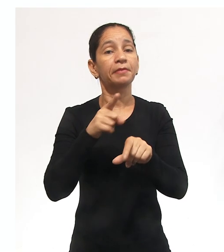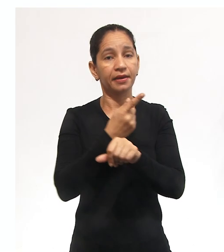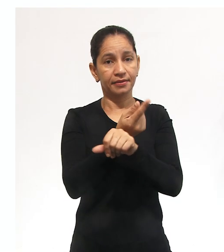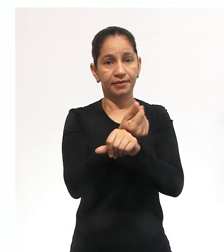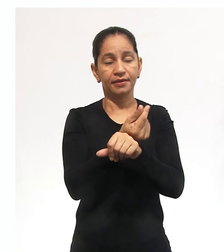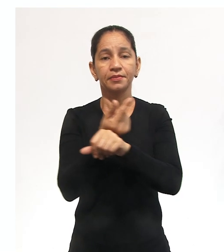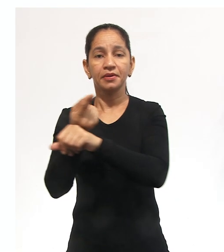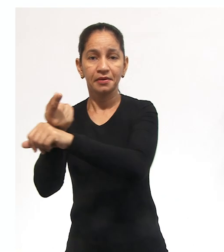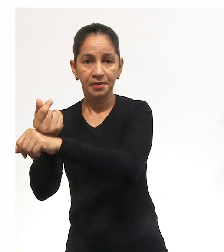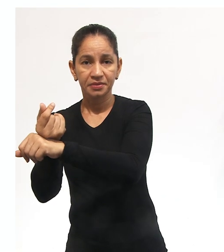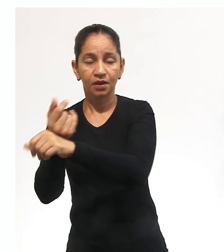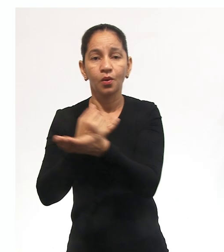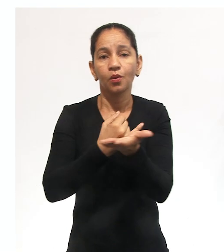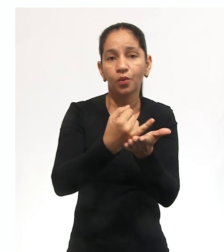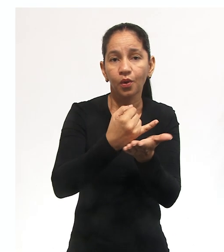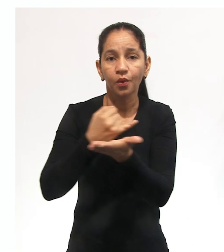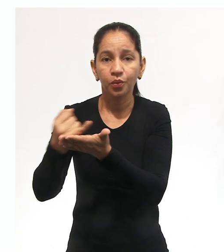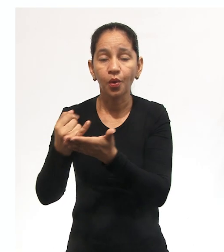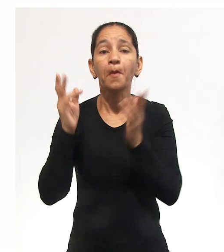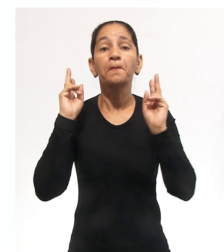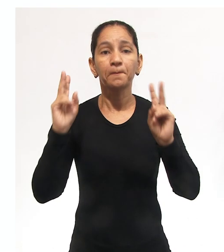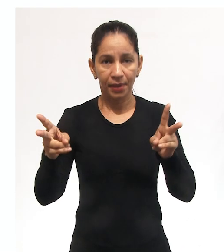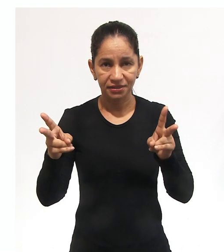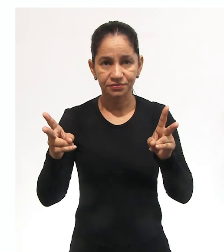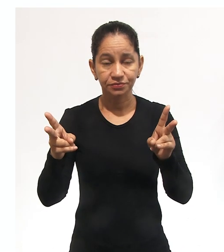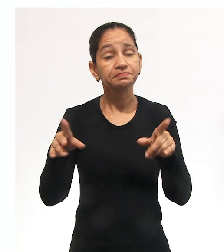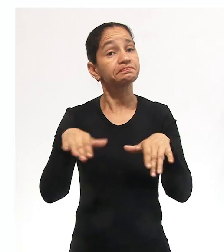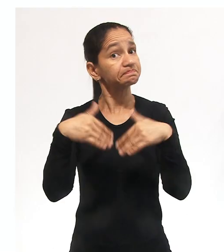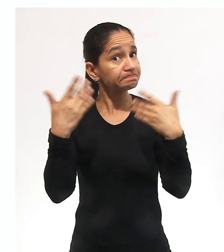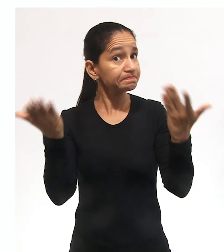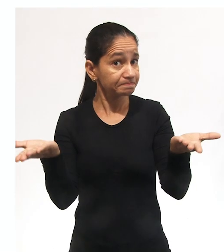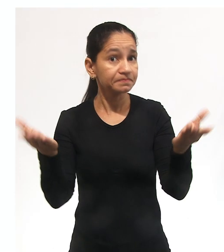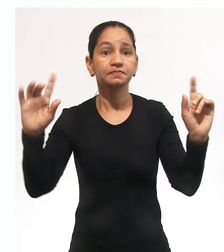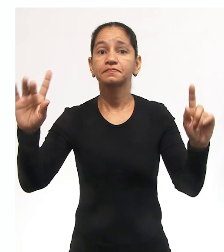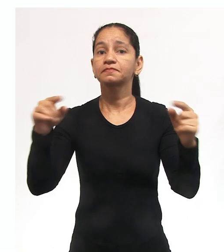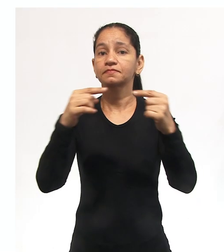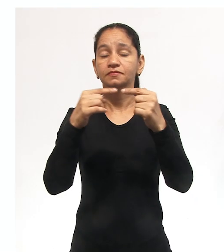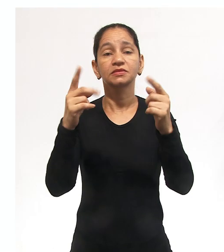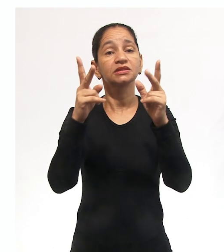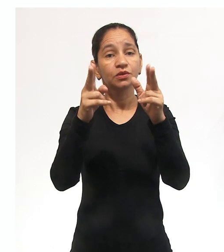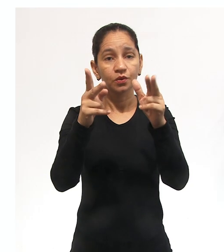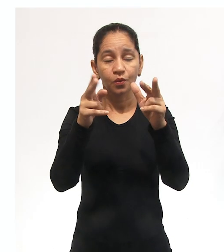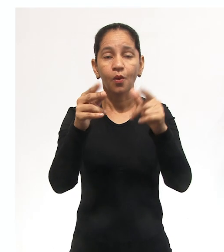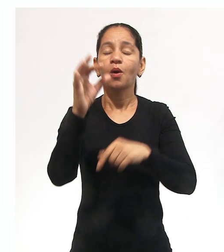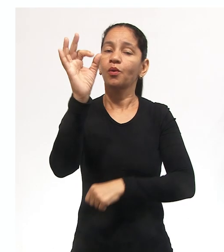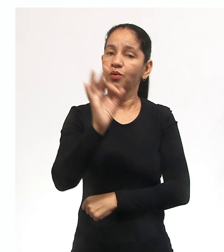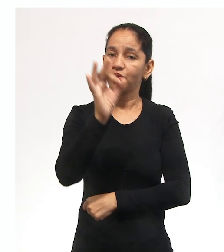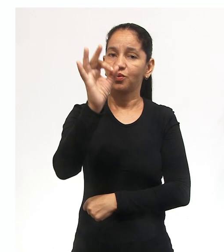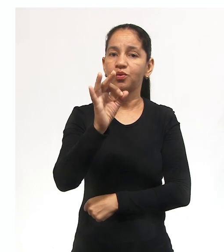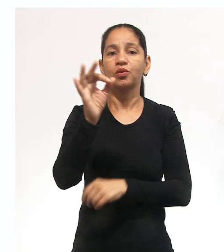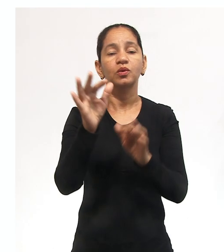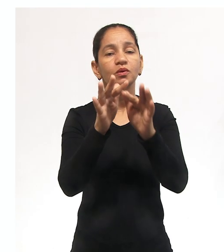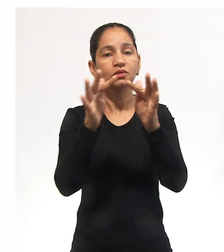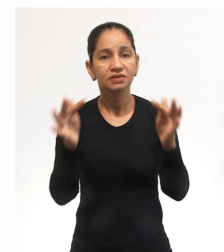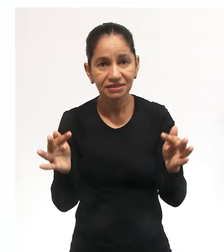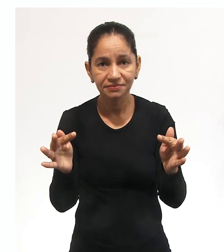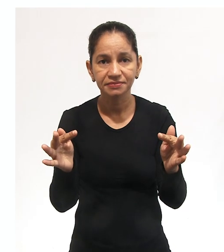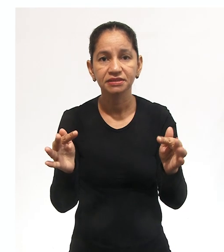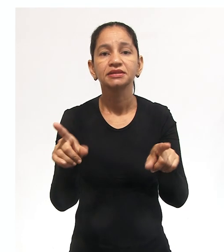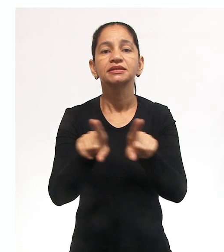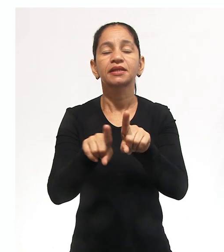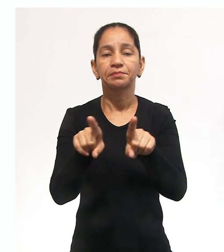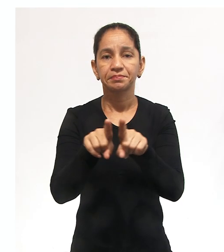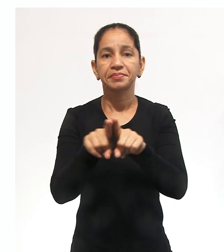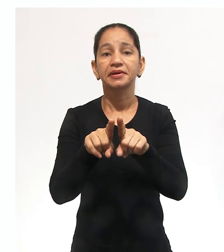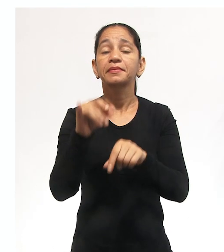inicial, né? Então, a mesma questão da taxa de juros simples, né? Quando a gente vai ter um regime